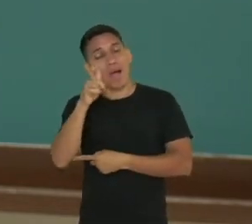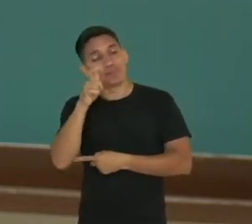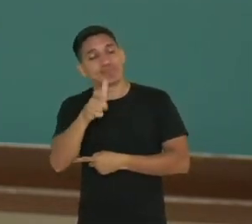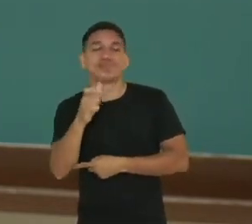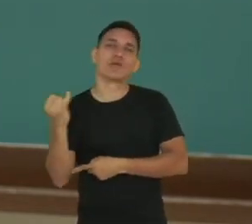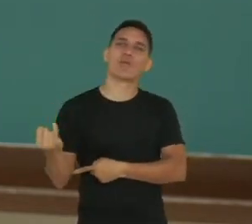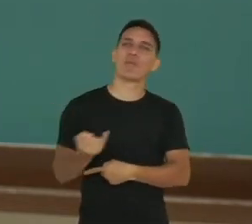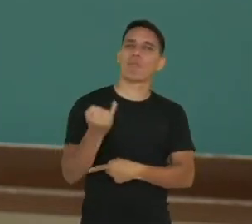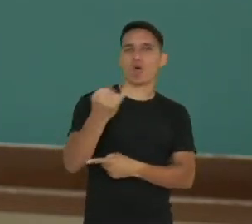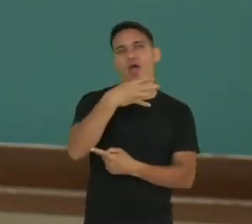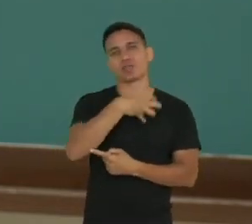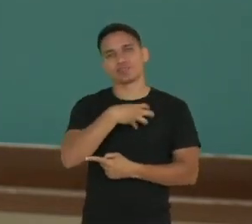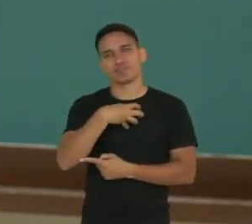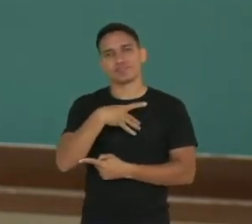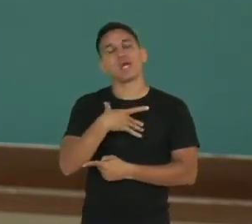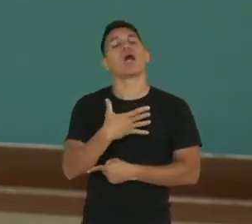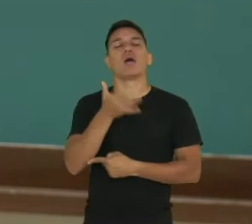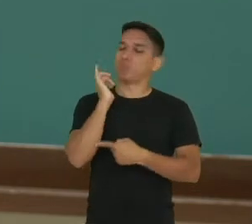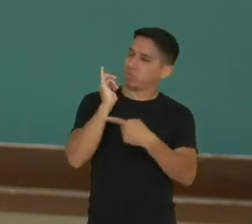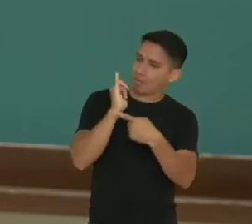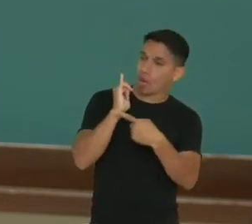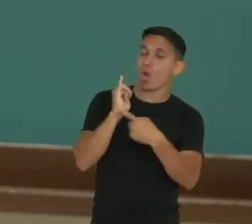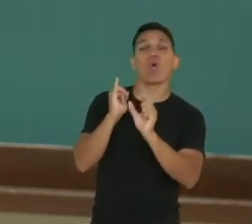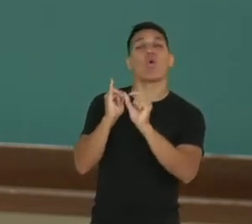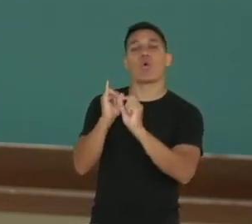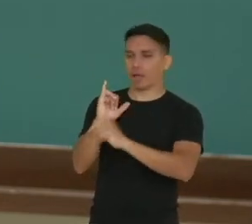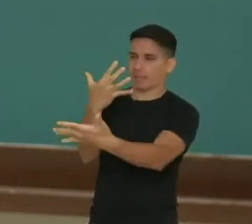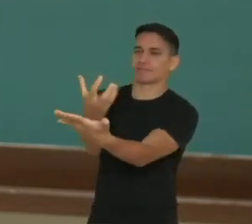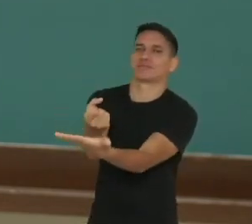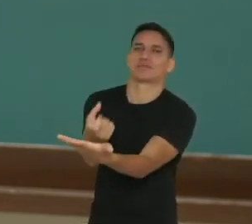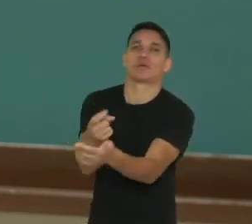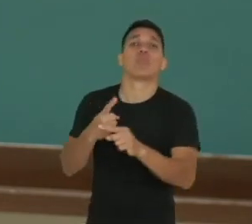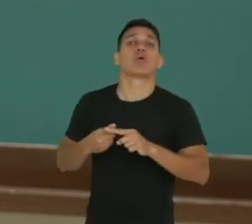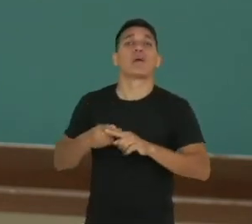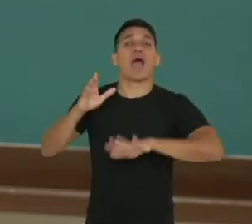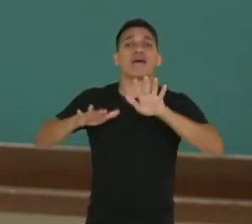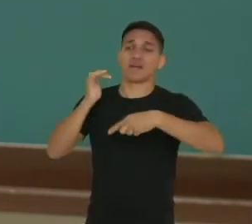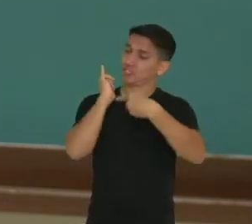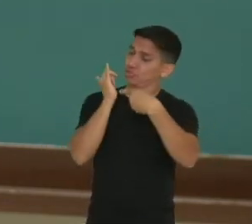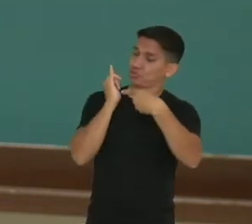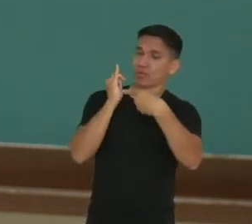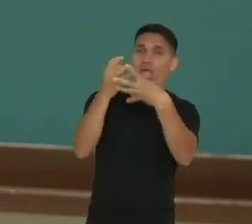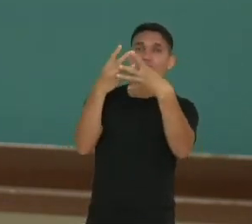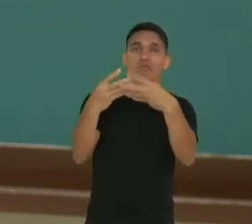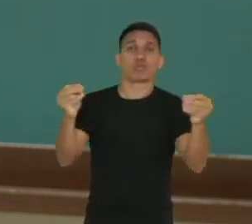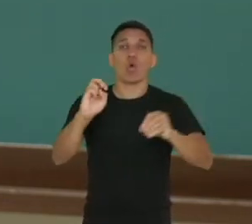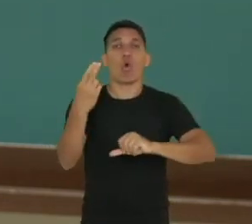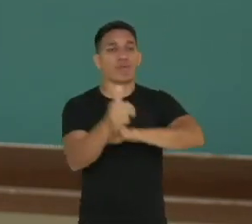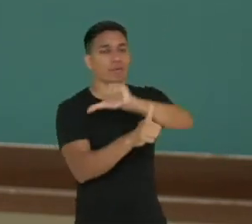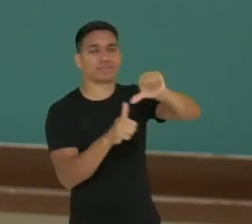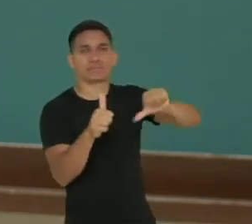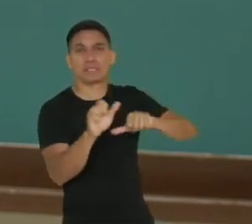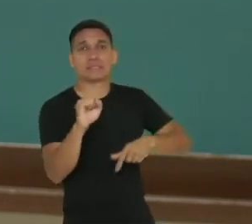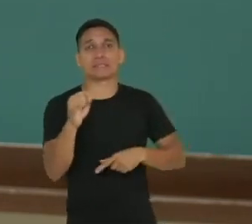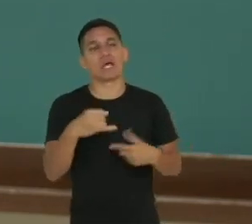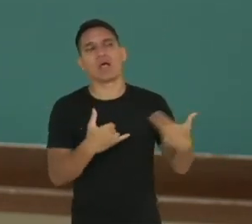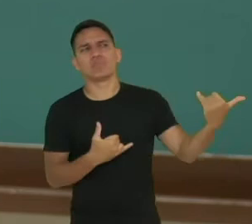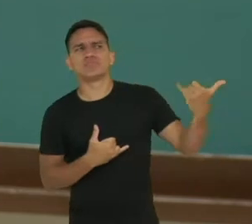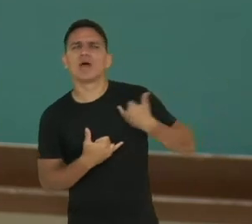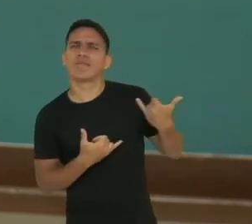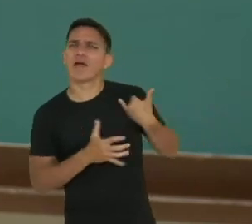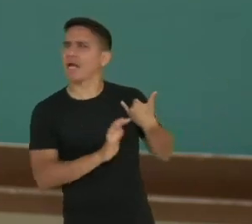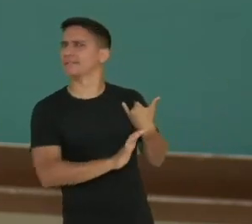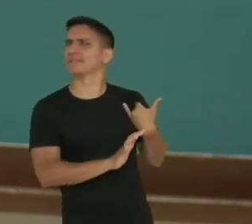importância de registrar. Por quê? Porque aquela história às vezes acaba se perdendo ou se alterando. Se eu escuto de uma